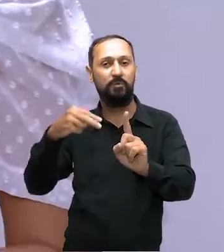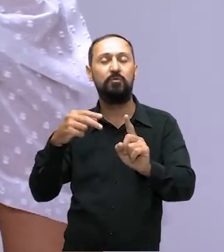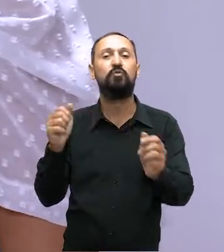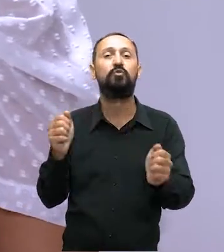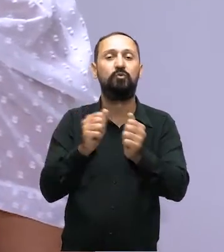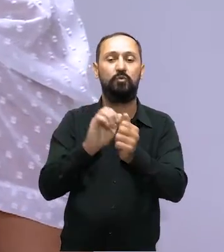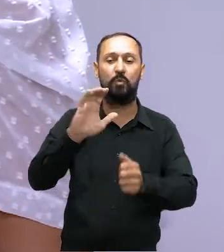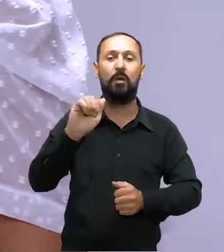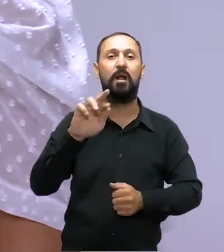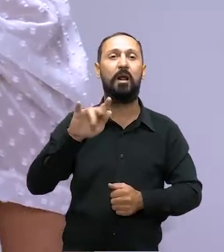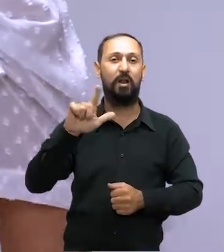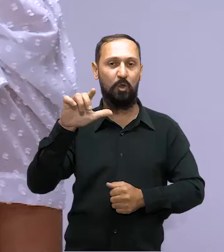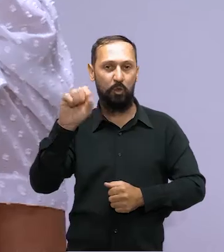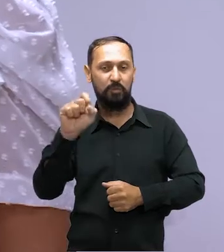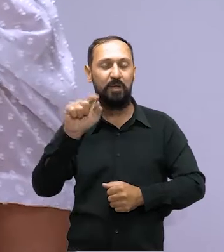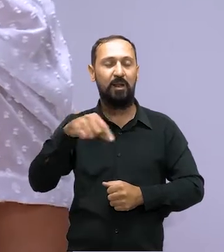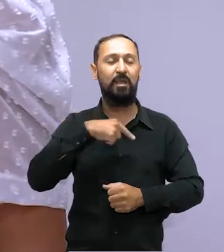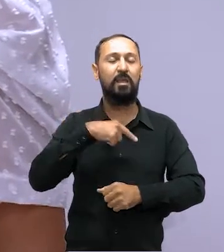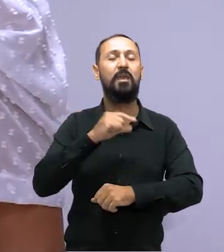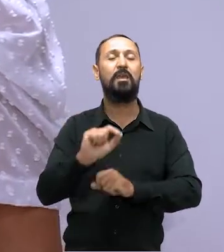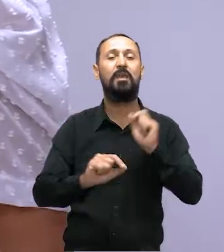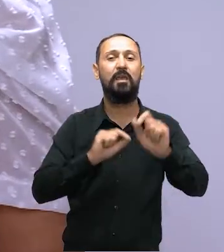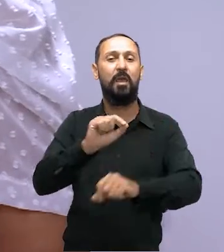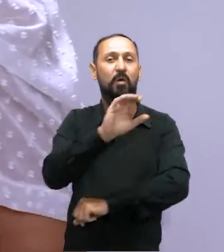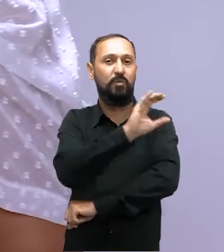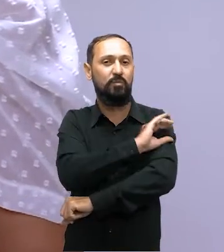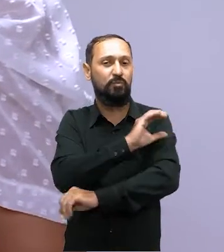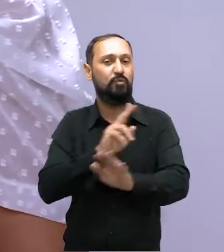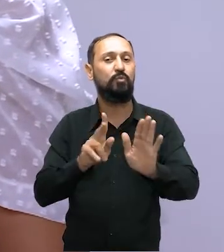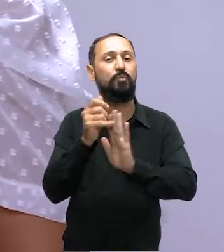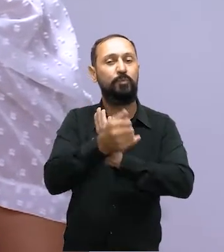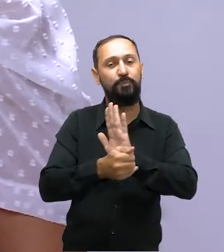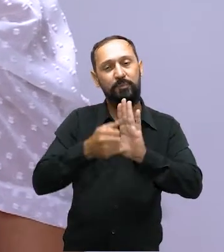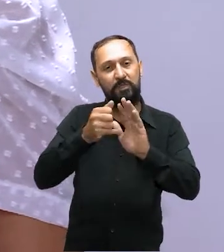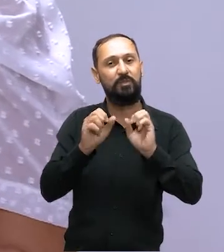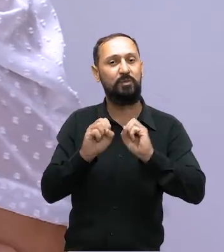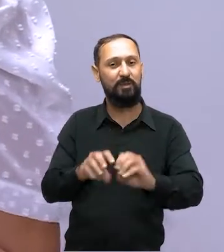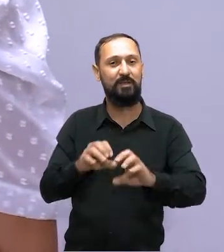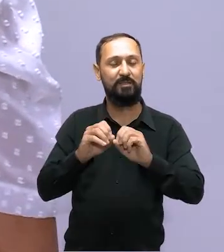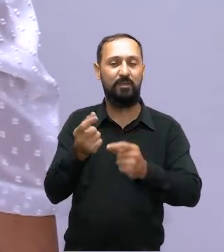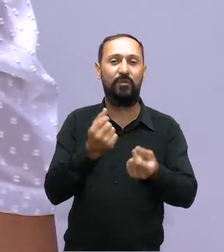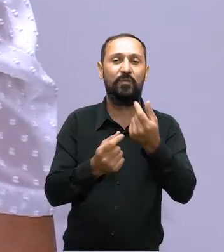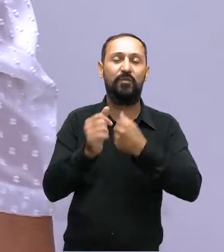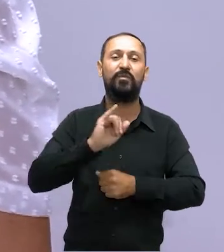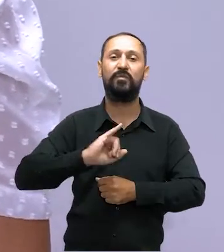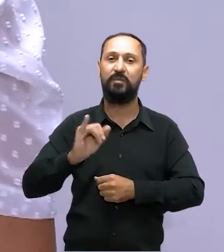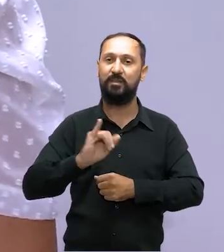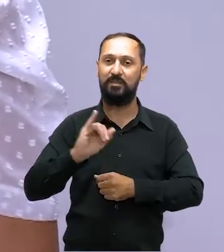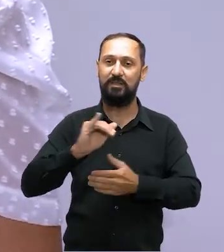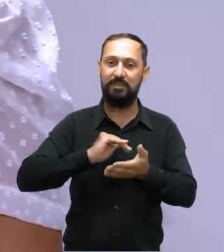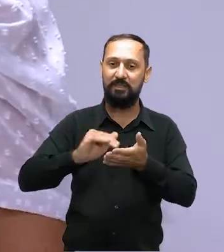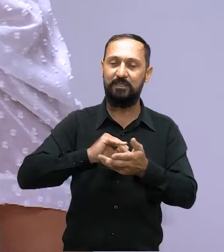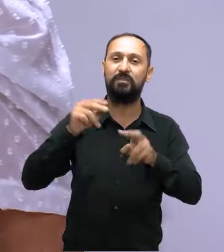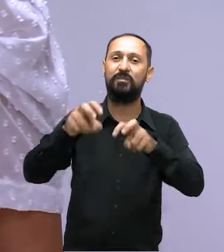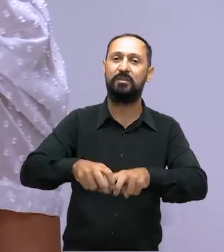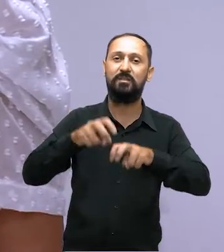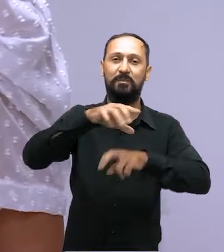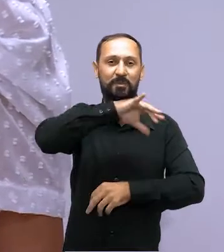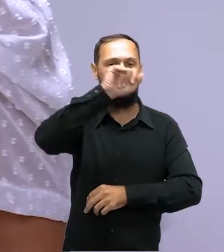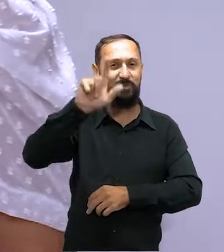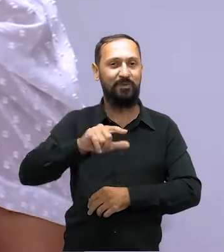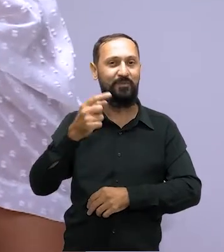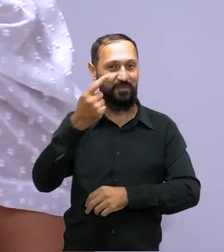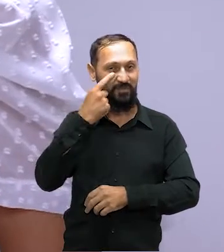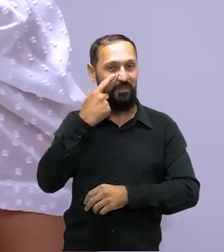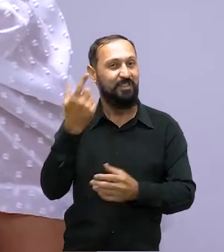com Carlos Antunes, ele que é coordenador de projetos de educação fiscal na Secretaria de Estado de Fazenda de Mato Grosso do